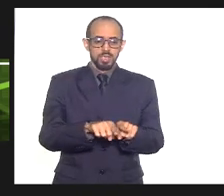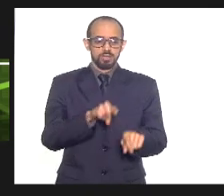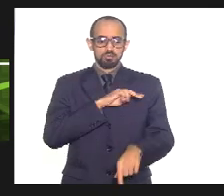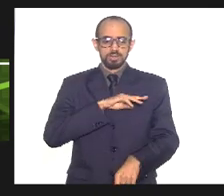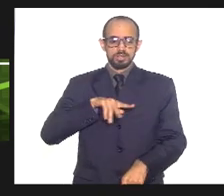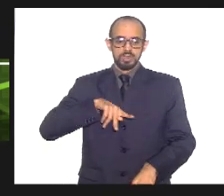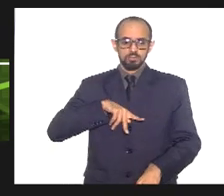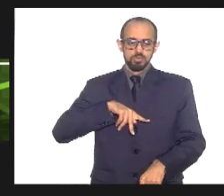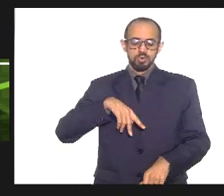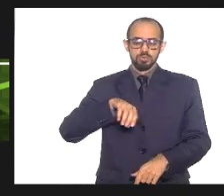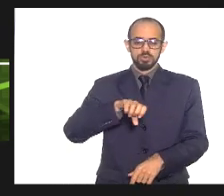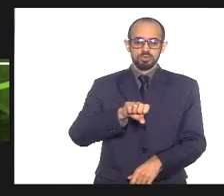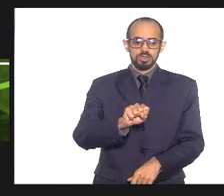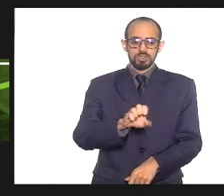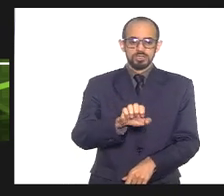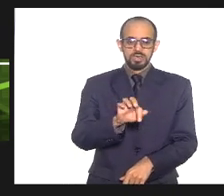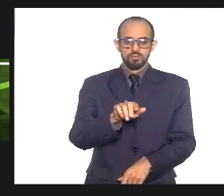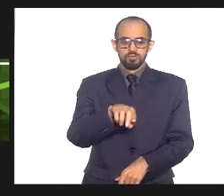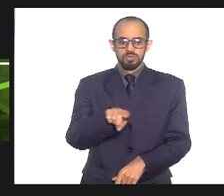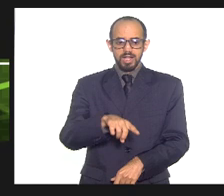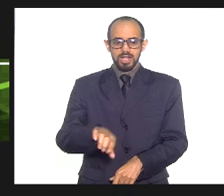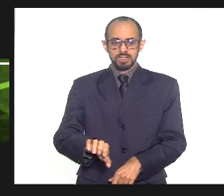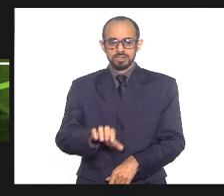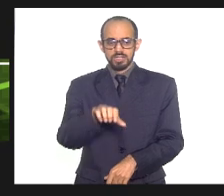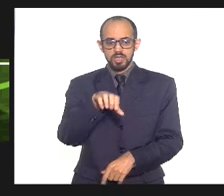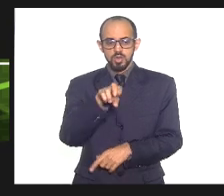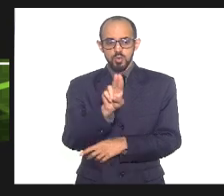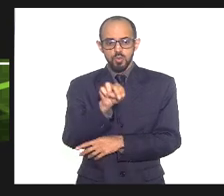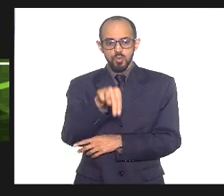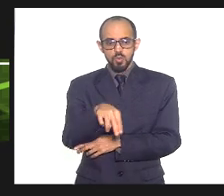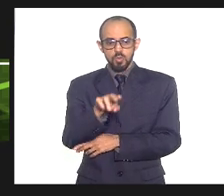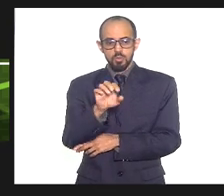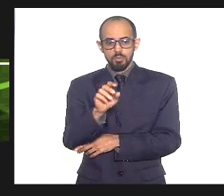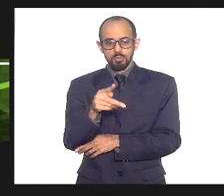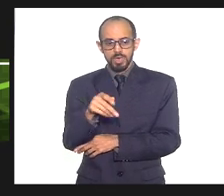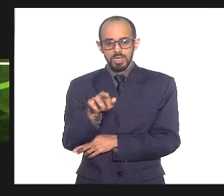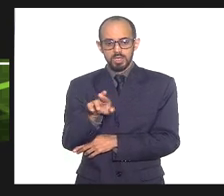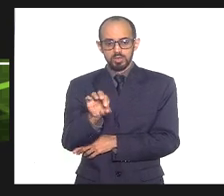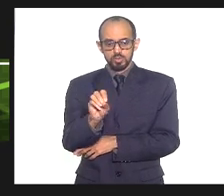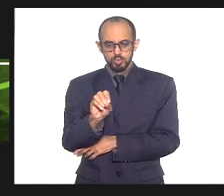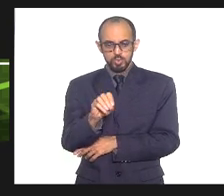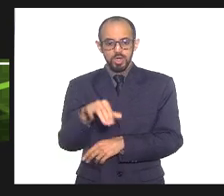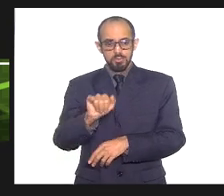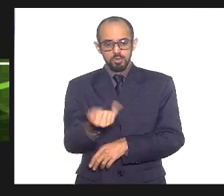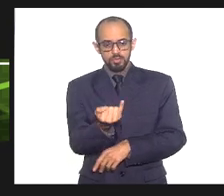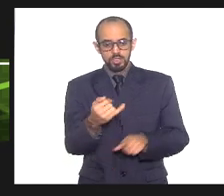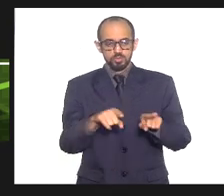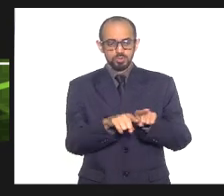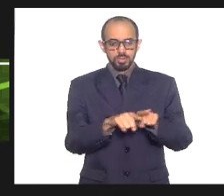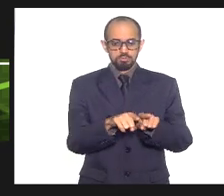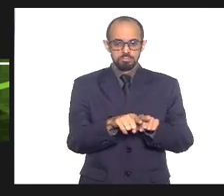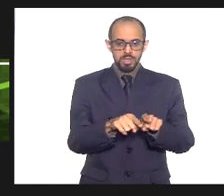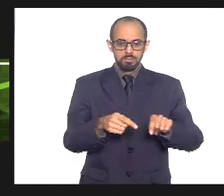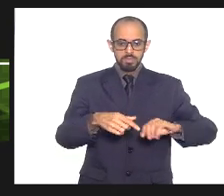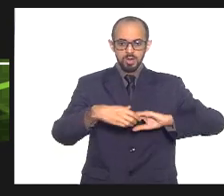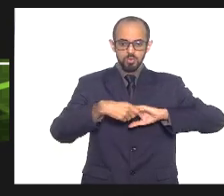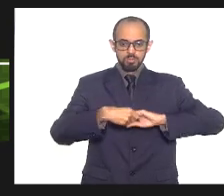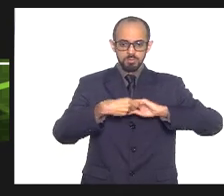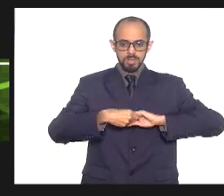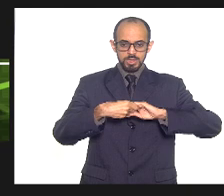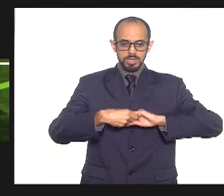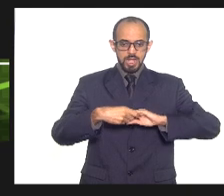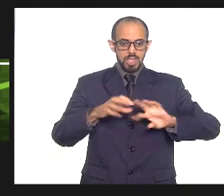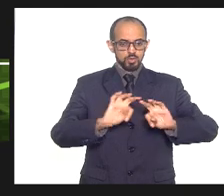da Cefaz, membros do Onpetro, da Procuradoria do Estado, e também aproveito para cumprimentar o Ulisses e demais colegas da Total